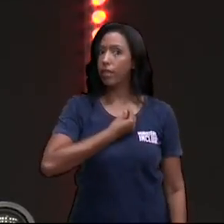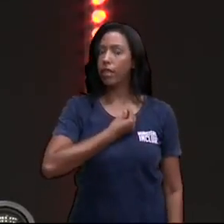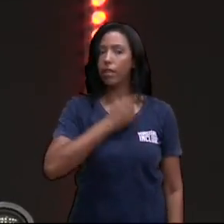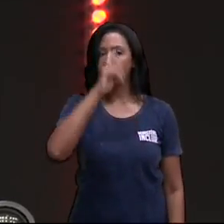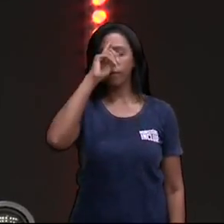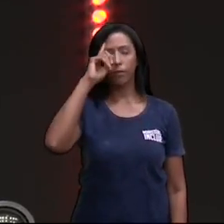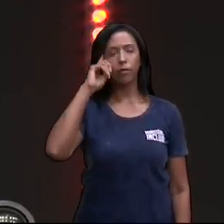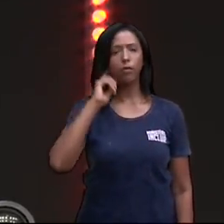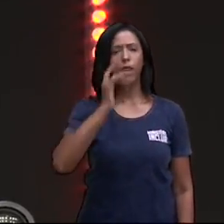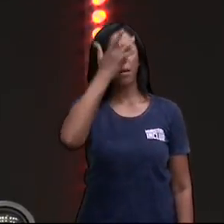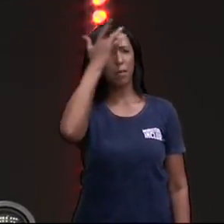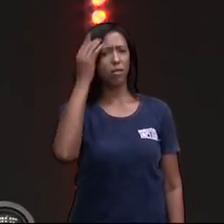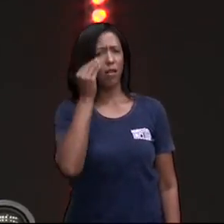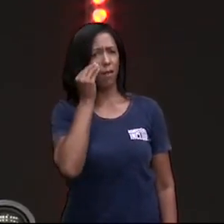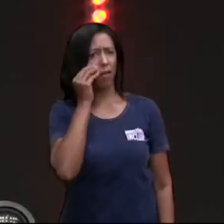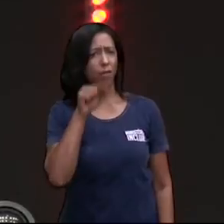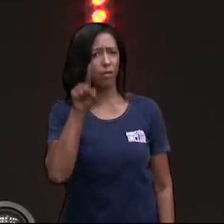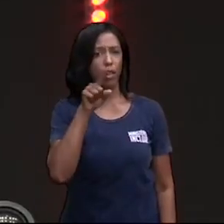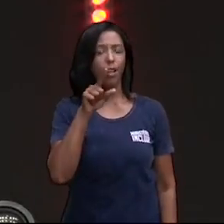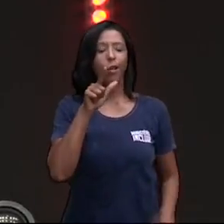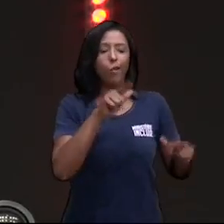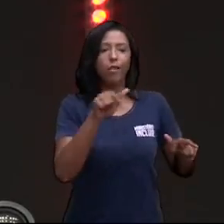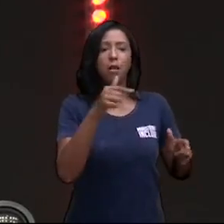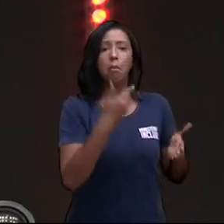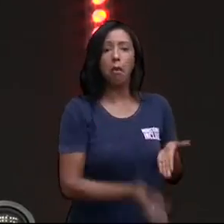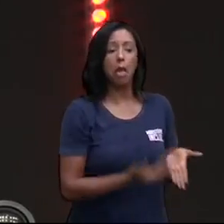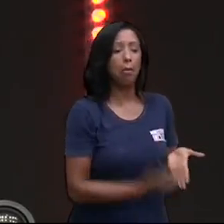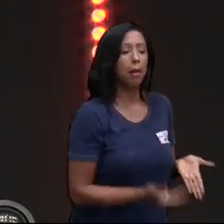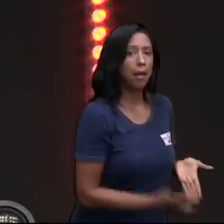e ninguém vai querer te ouvir no teu lugar de fracasso